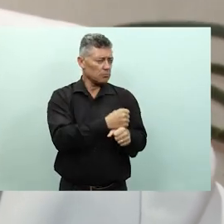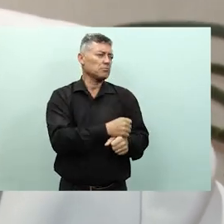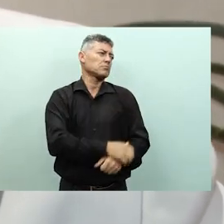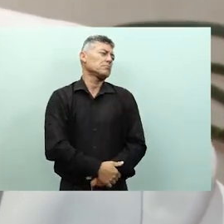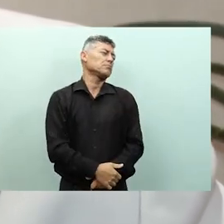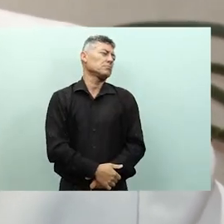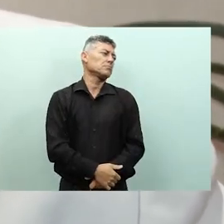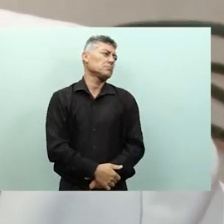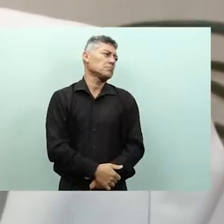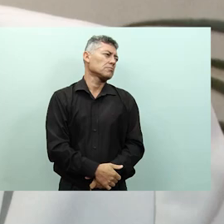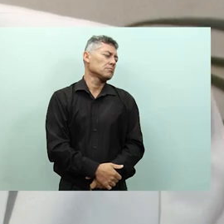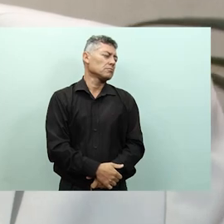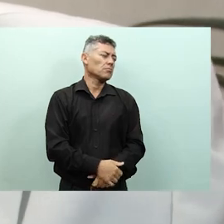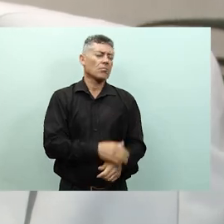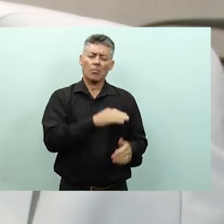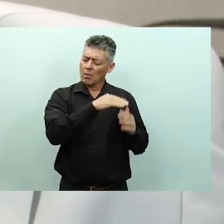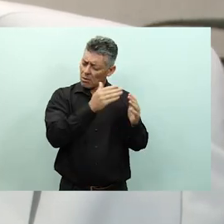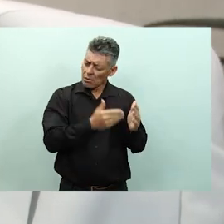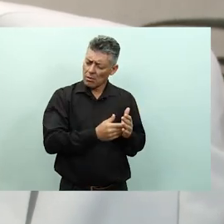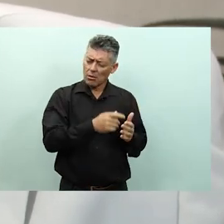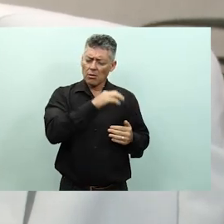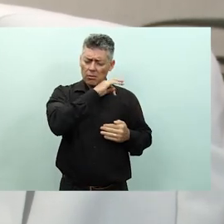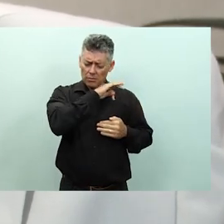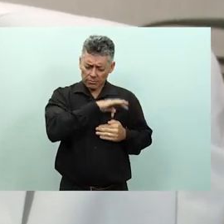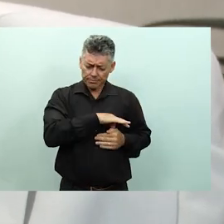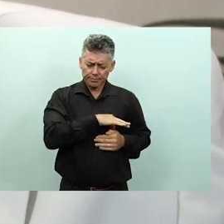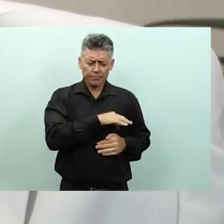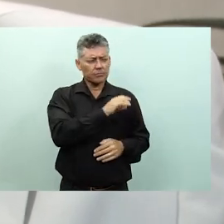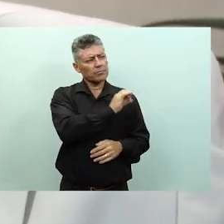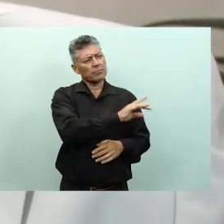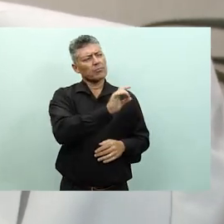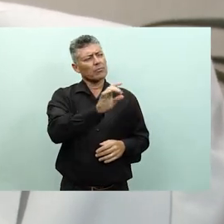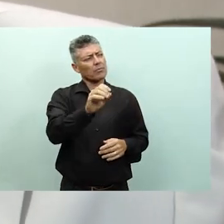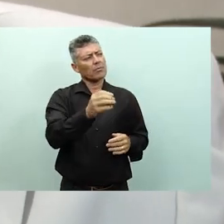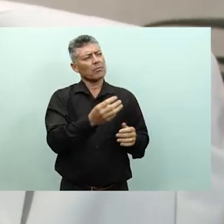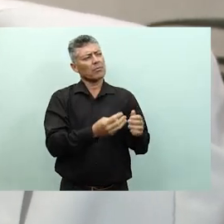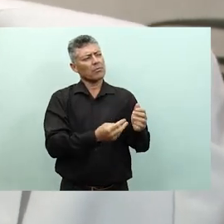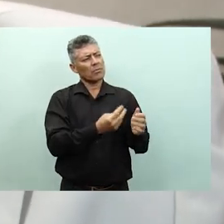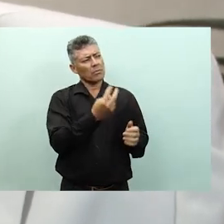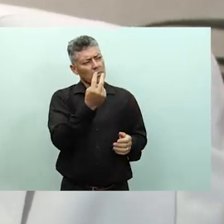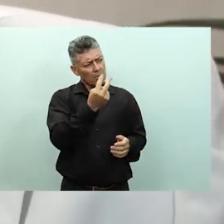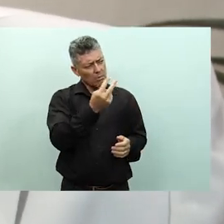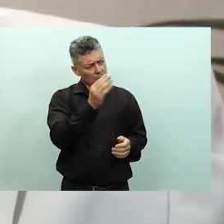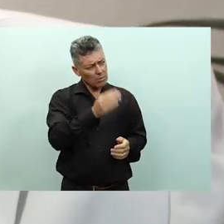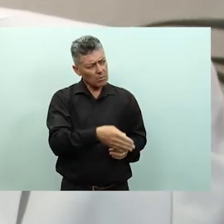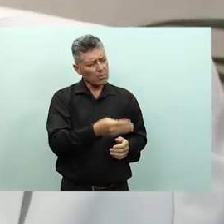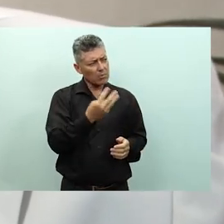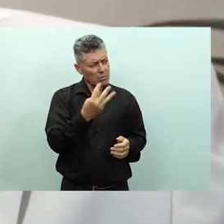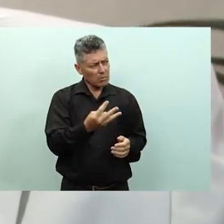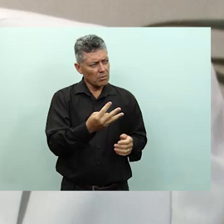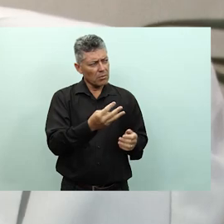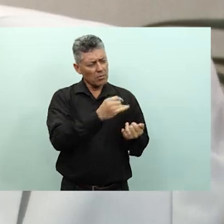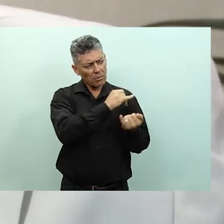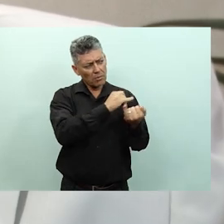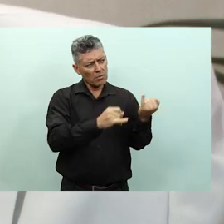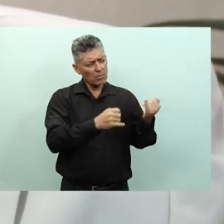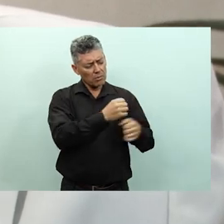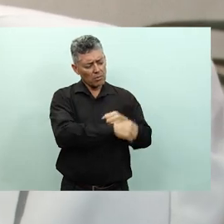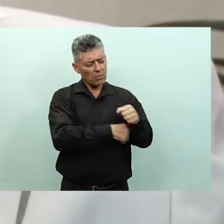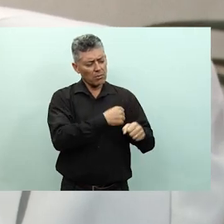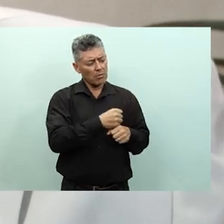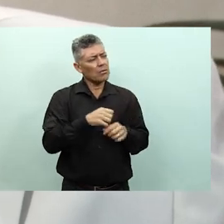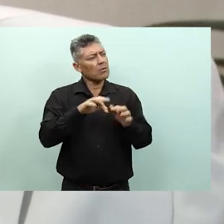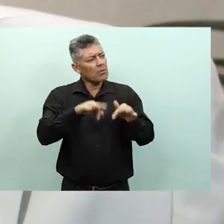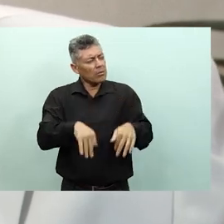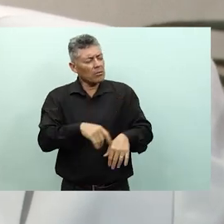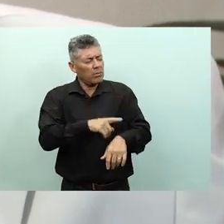em 7 anos e 3 meses. Todos recebiam em dia, todos recebiam 13º em 2 parcelas, no meio do ano e no final